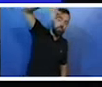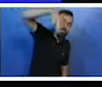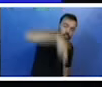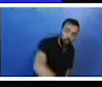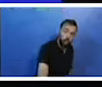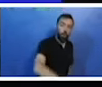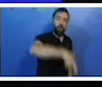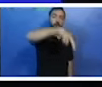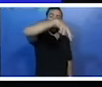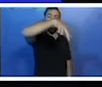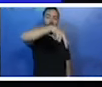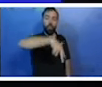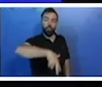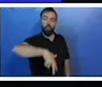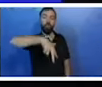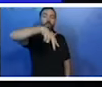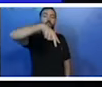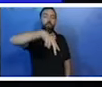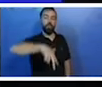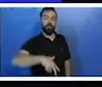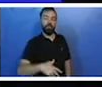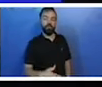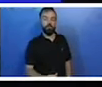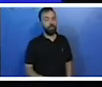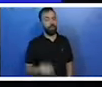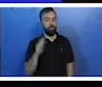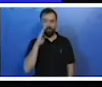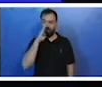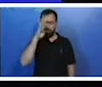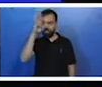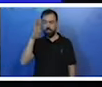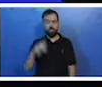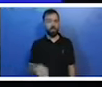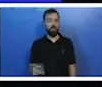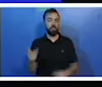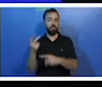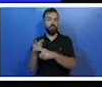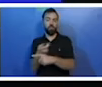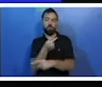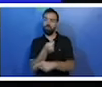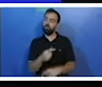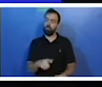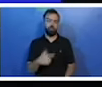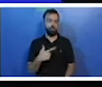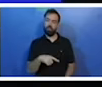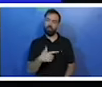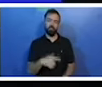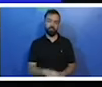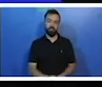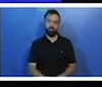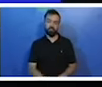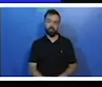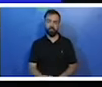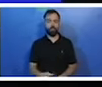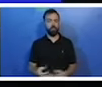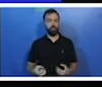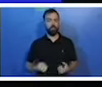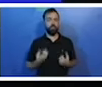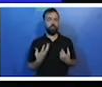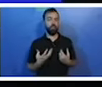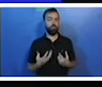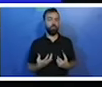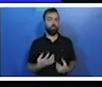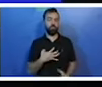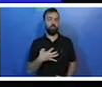ar. É um esporte que não tem um objetivo de vitória, né? É somente um desafio pessoal e o sentimento mesmo